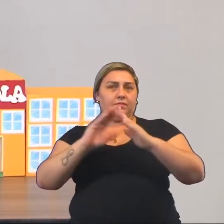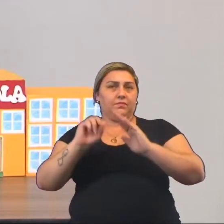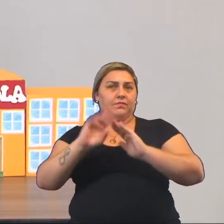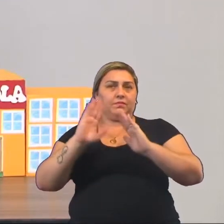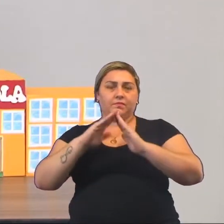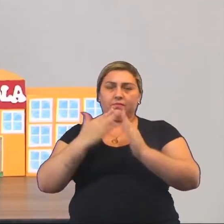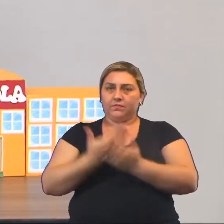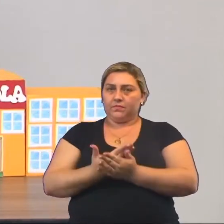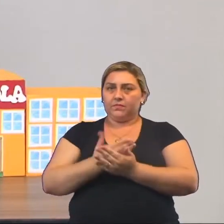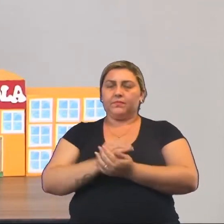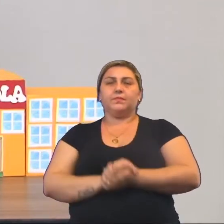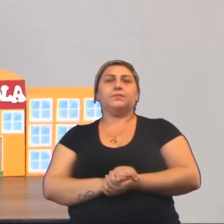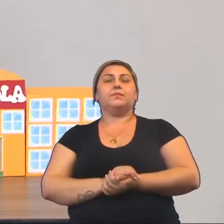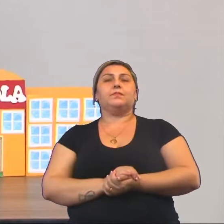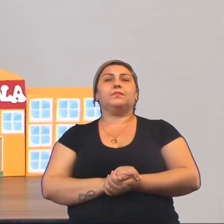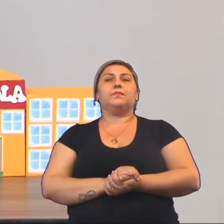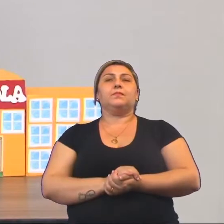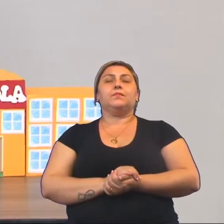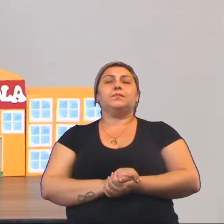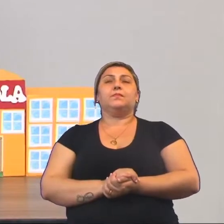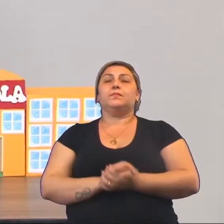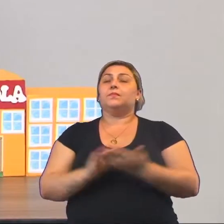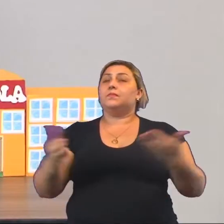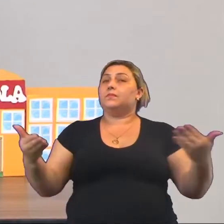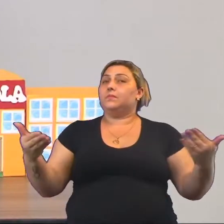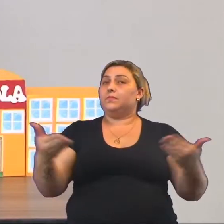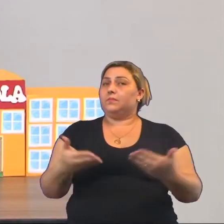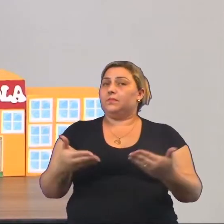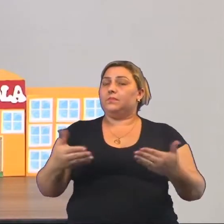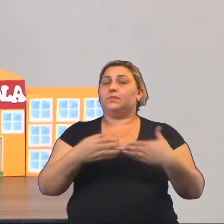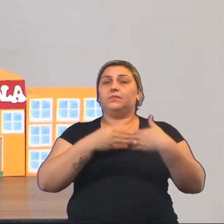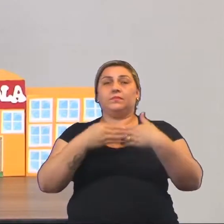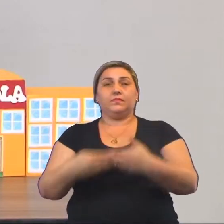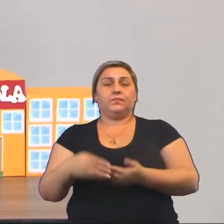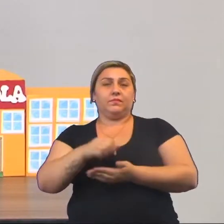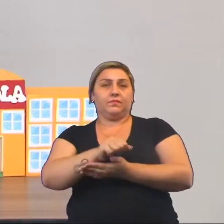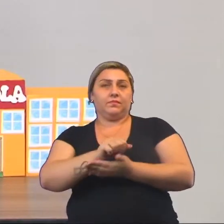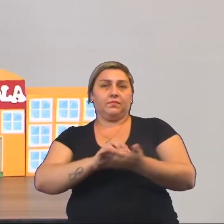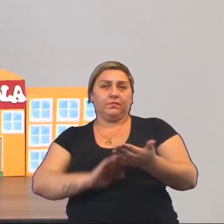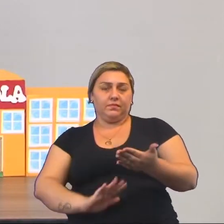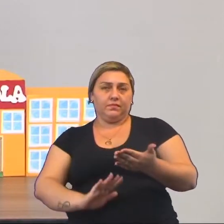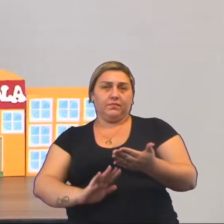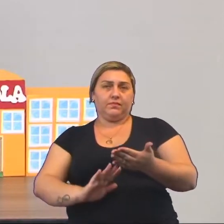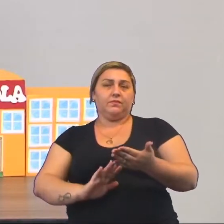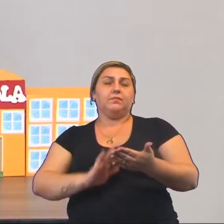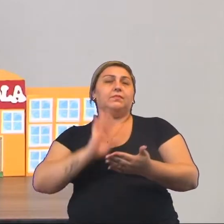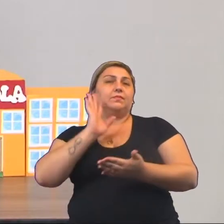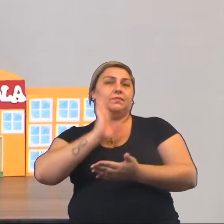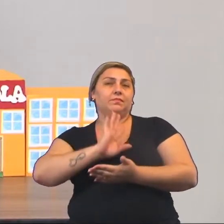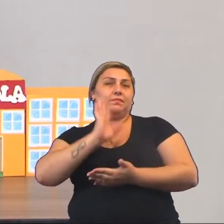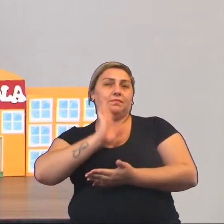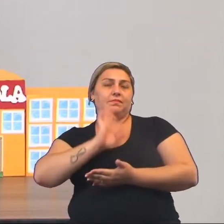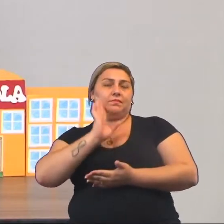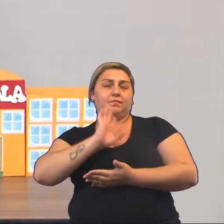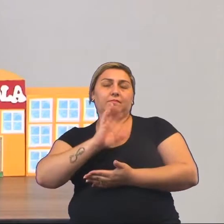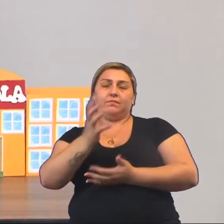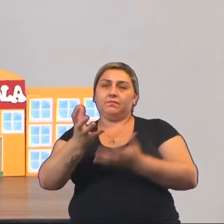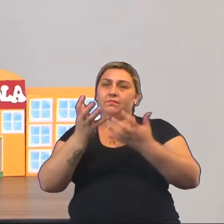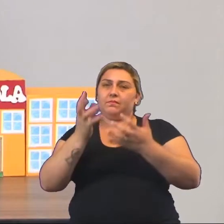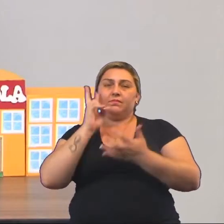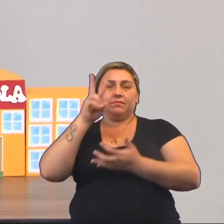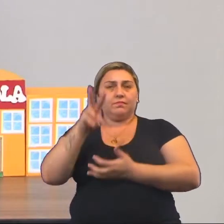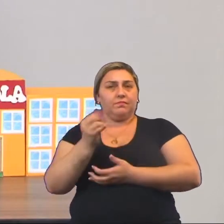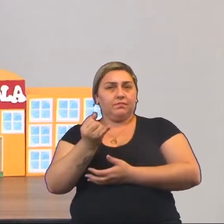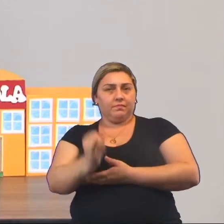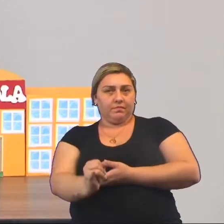casa ou na escola. Então, agora eu trouxe uma atividade bem divertida que eu quero